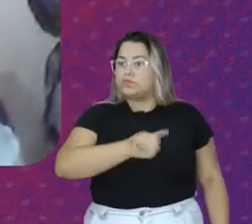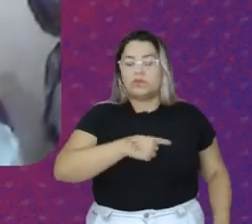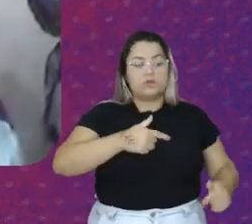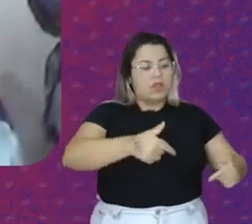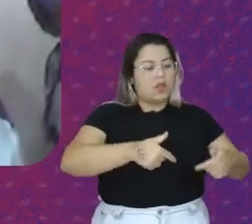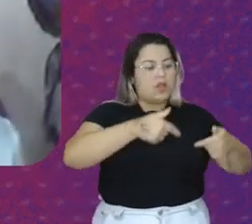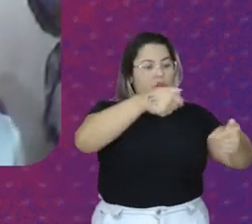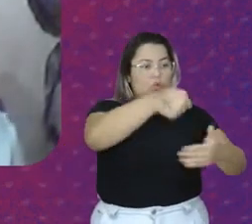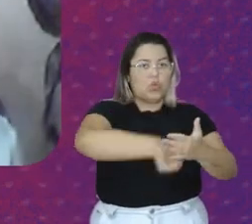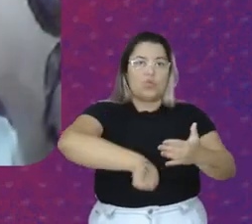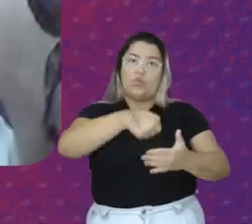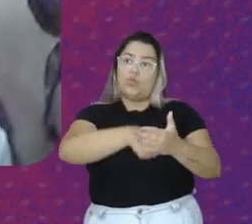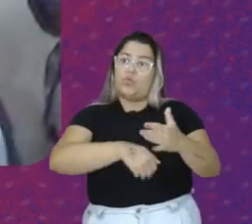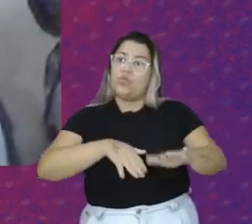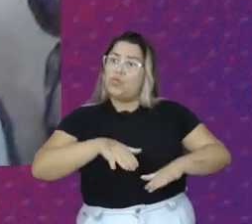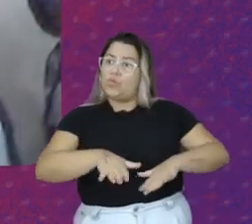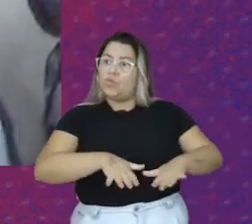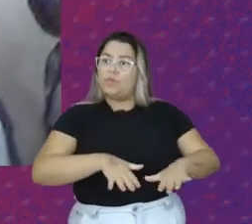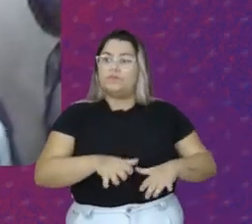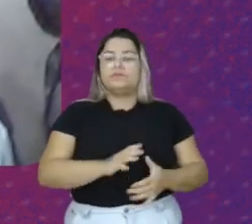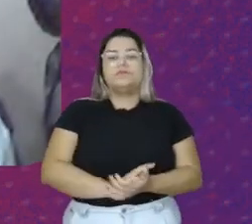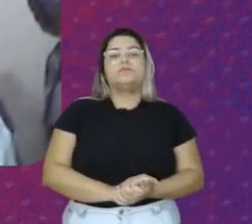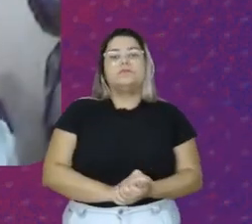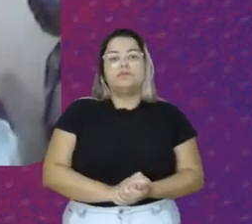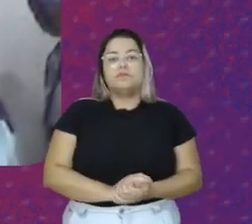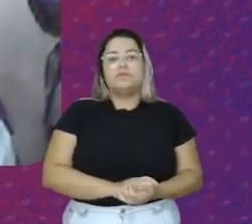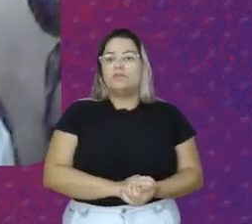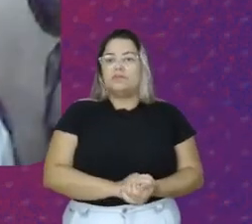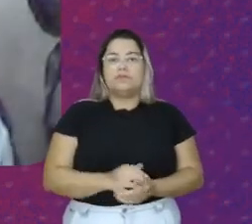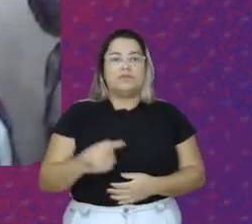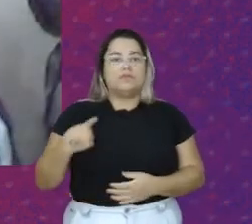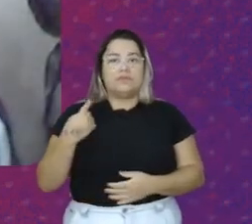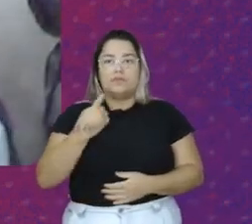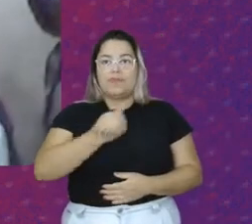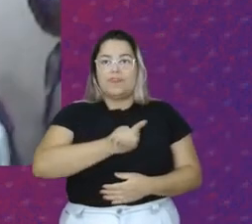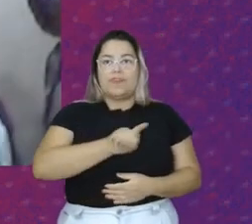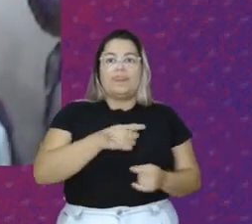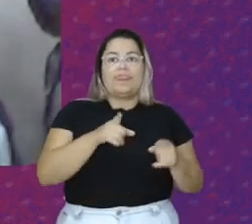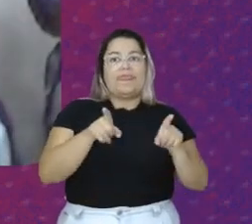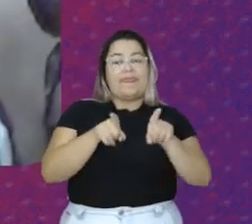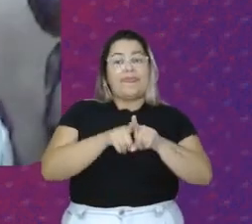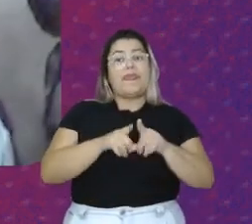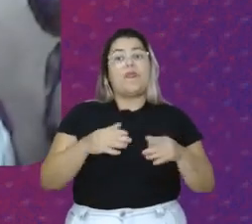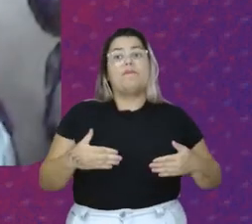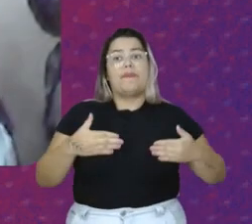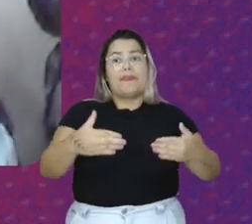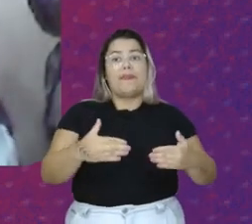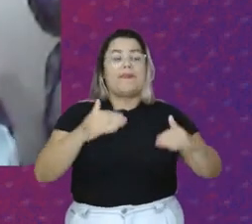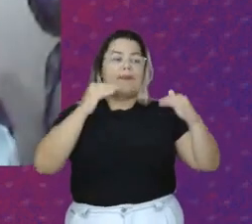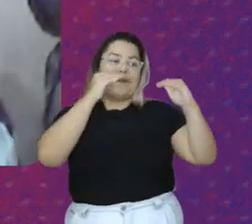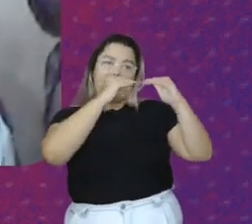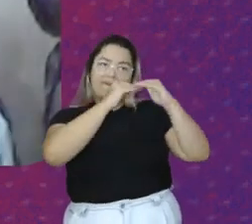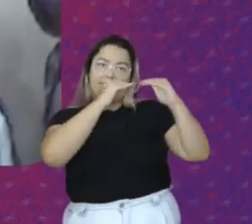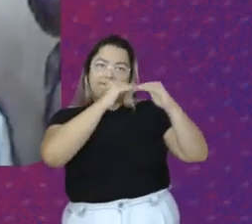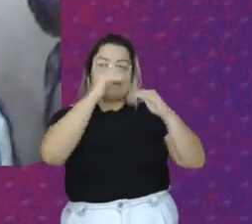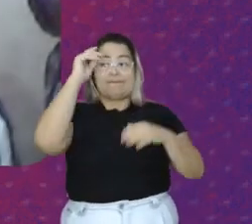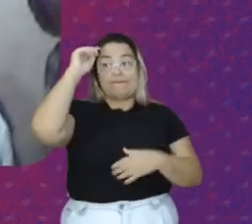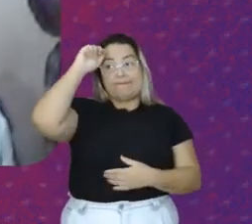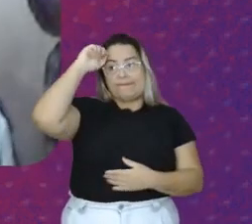nosso movimento. Por isso aqui nós estamos reivindicando o Ministério da Igualdade